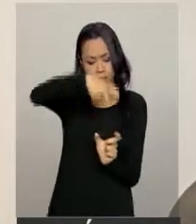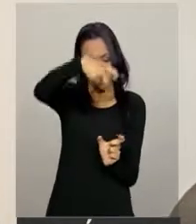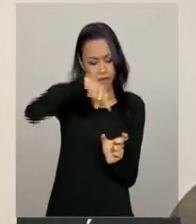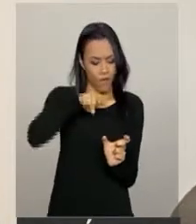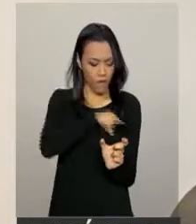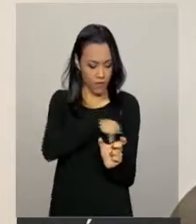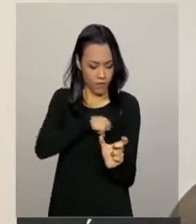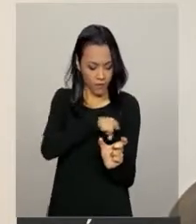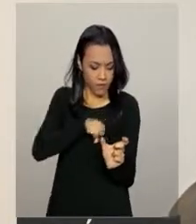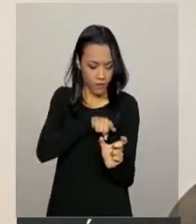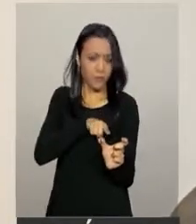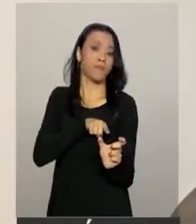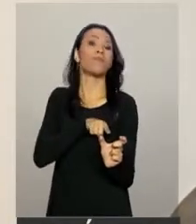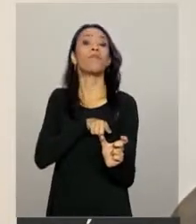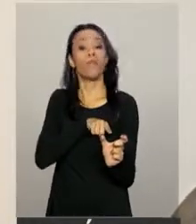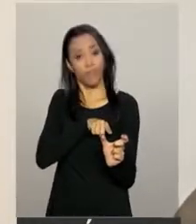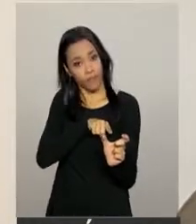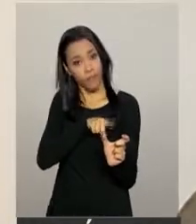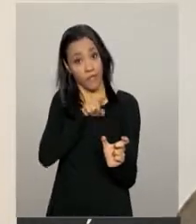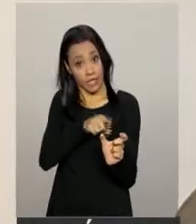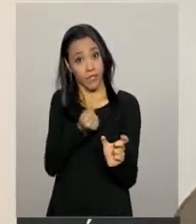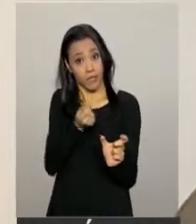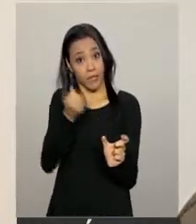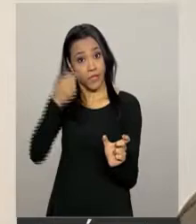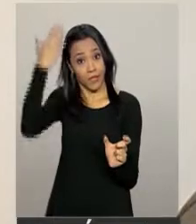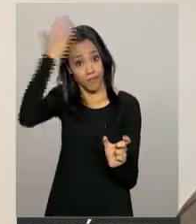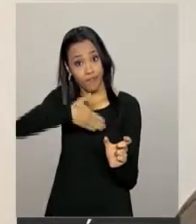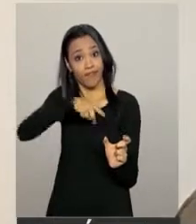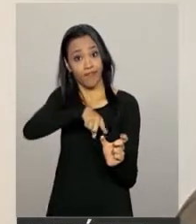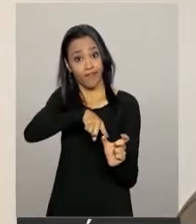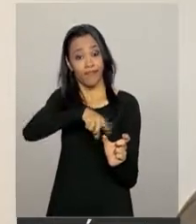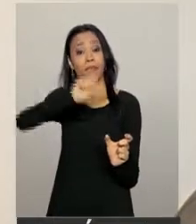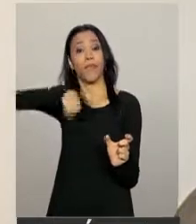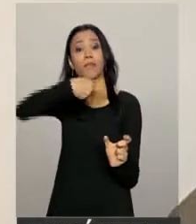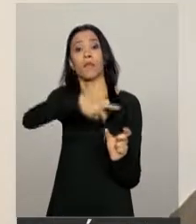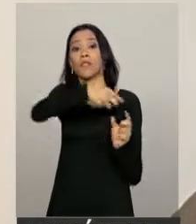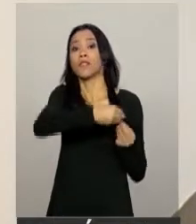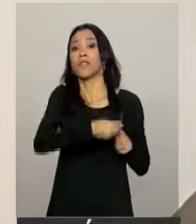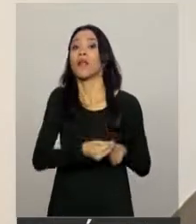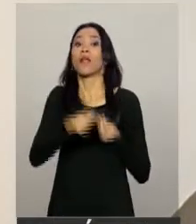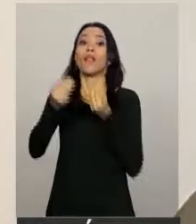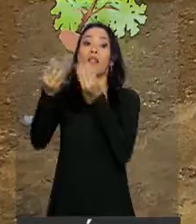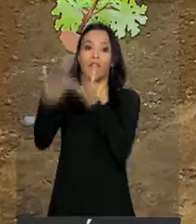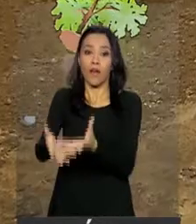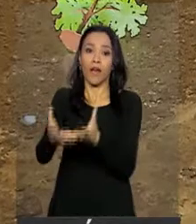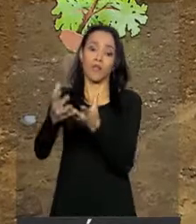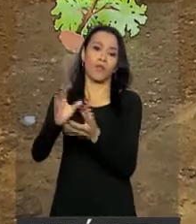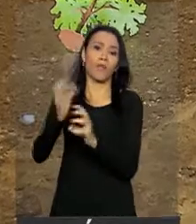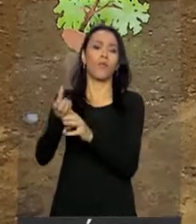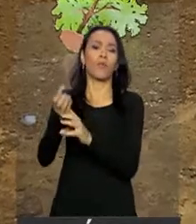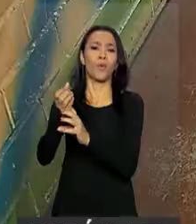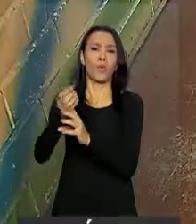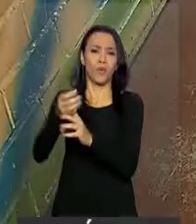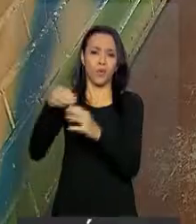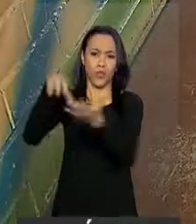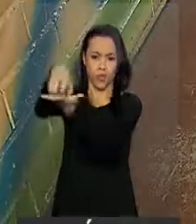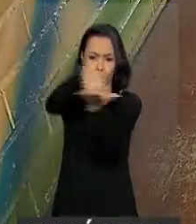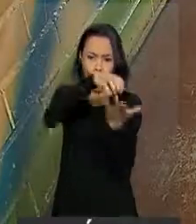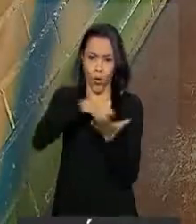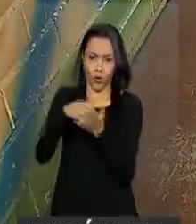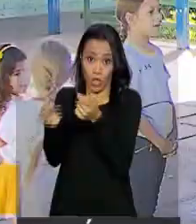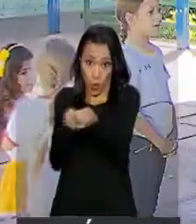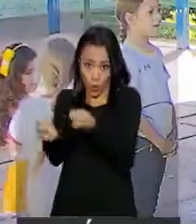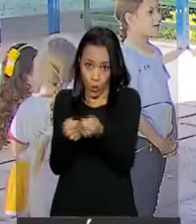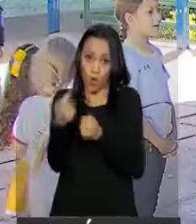a prestação de conta financeira desse recurso está pronta para ser encaminhada para os órgãos de controle. Inicialmente, o cartão será testado